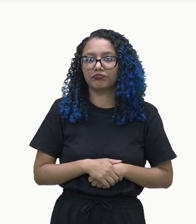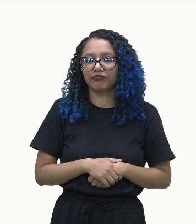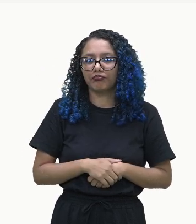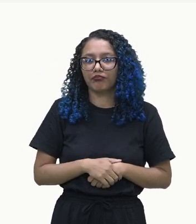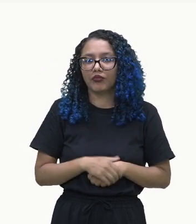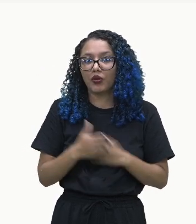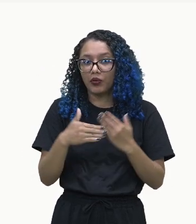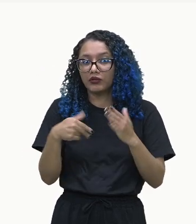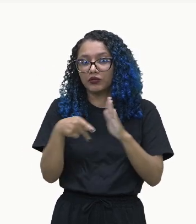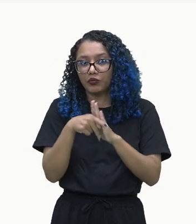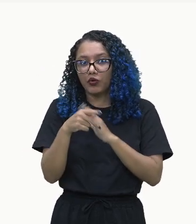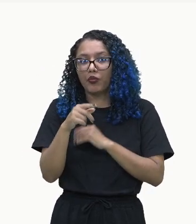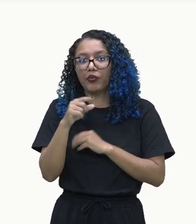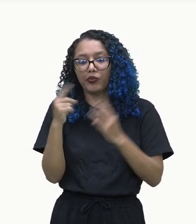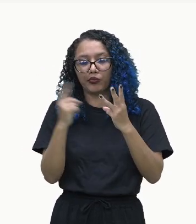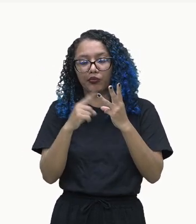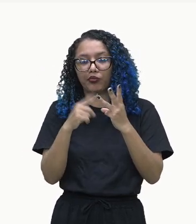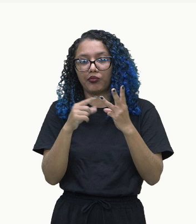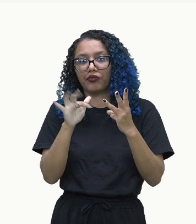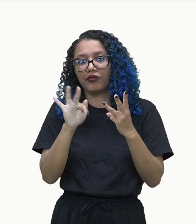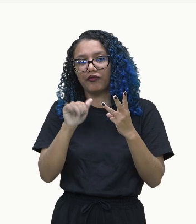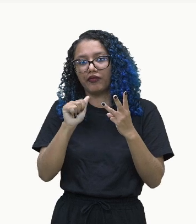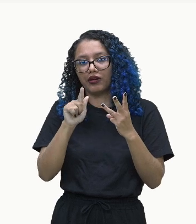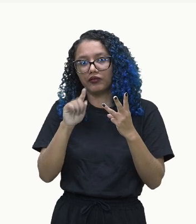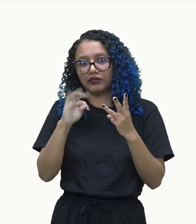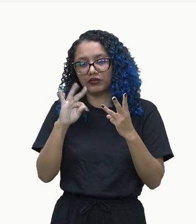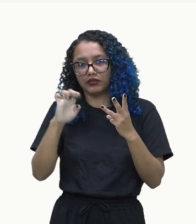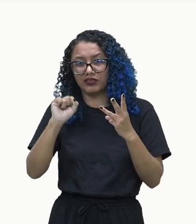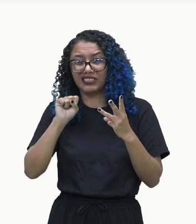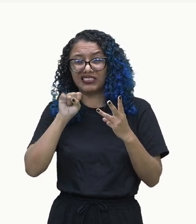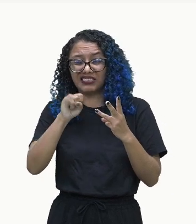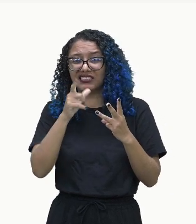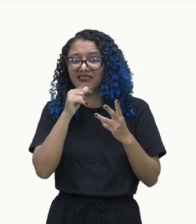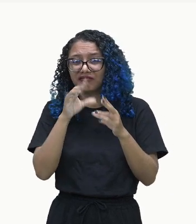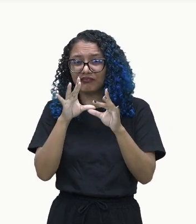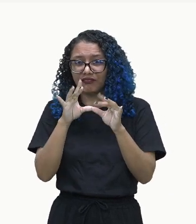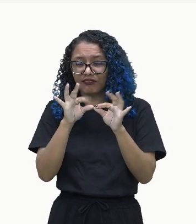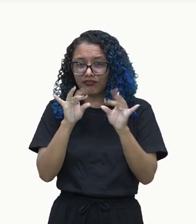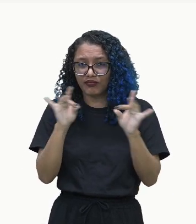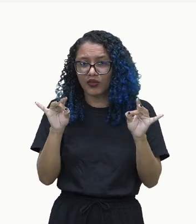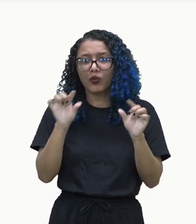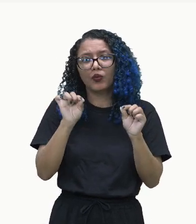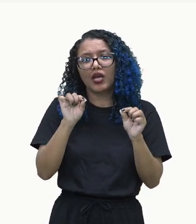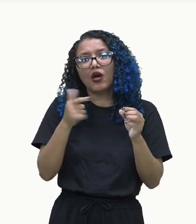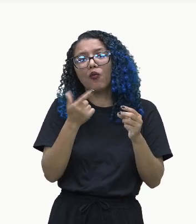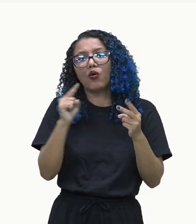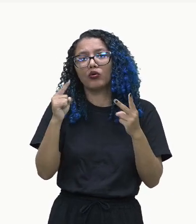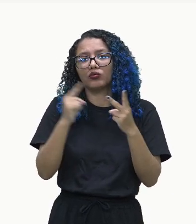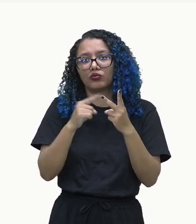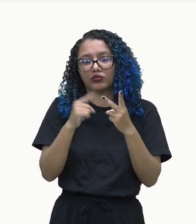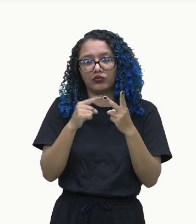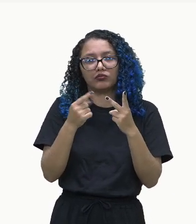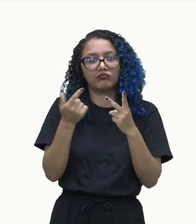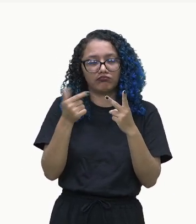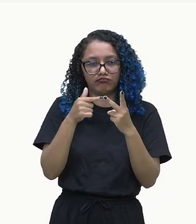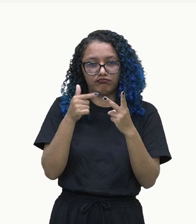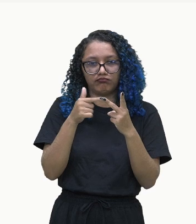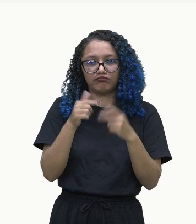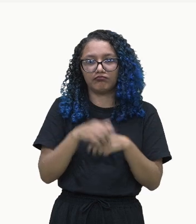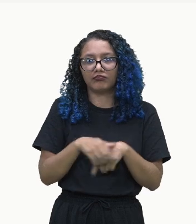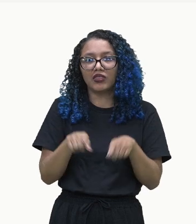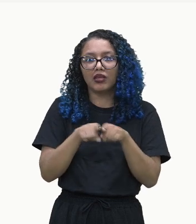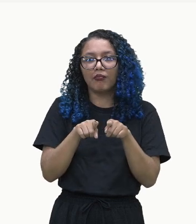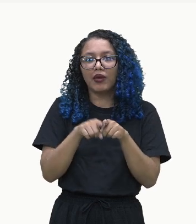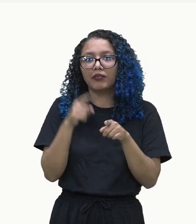fagocitose, por exemplo, tá? Se fosse partículas líquidas, endocitose. Eu vou ter aqui a formação de um fagossomo,